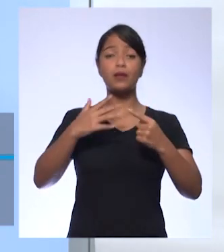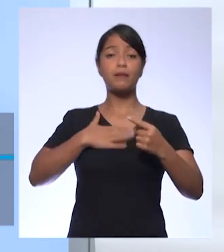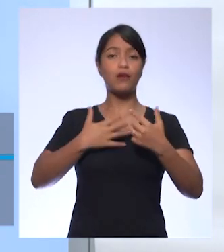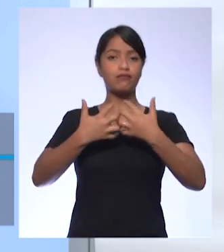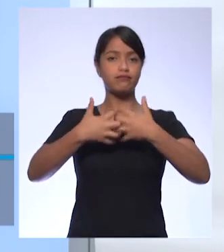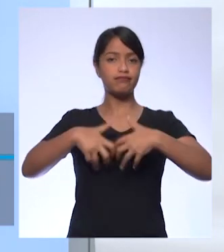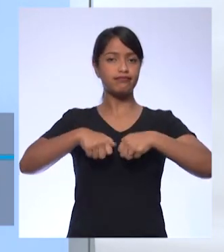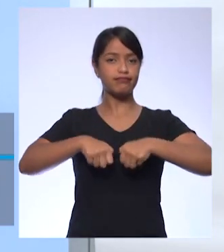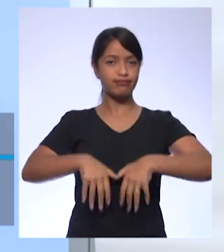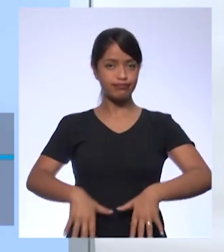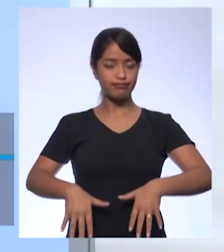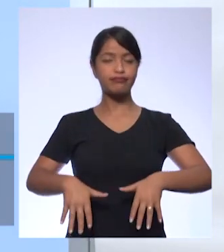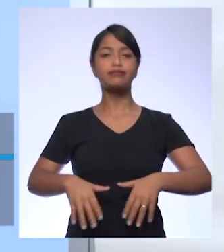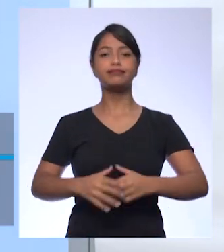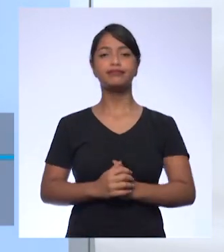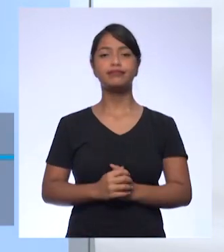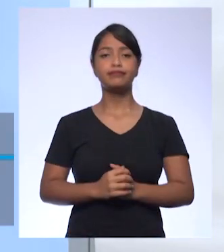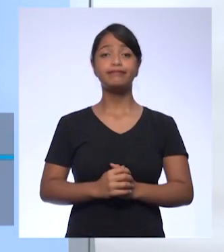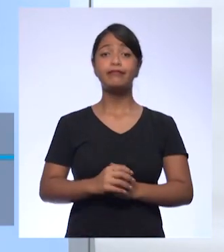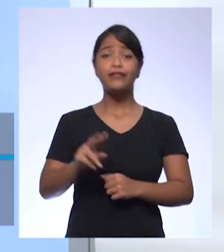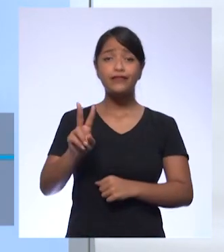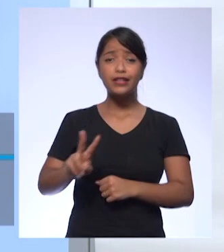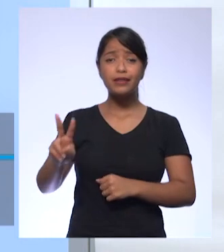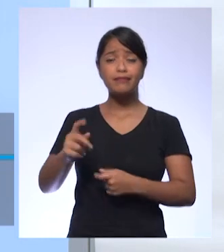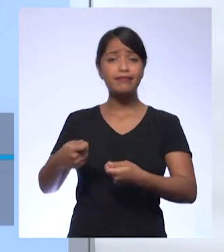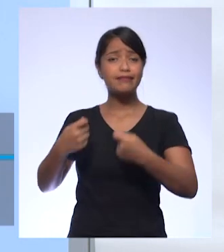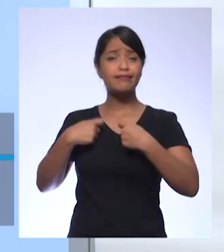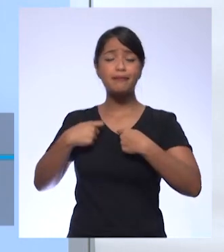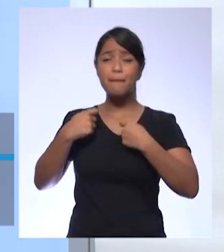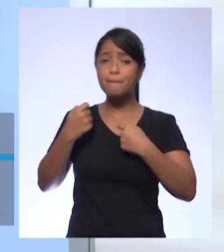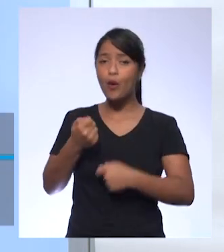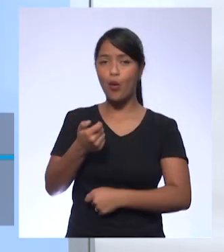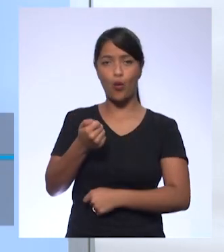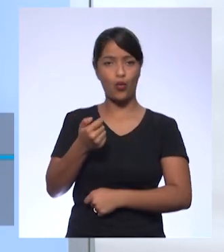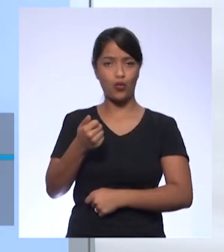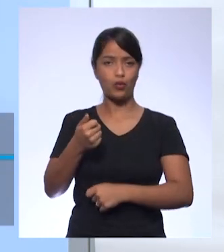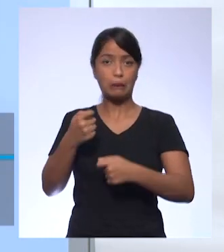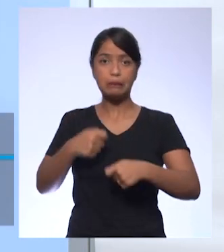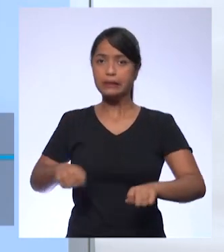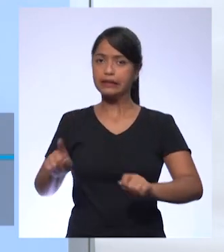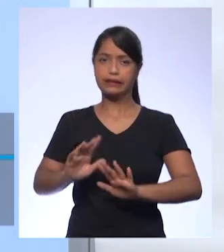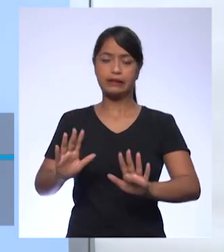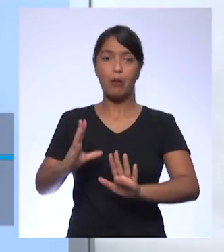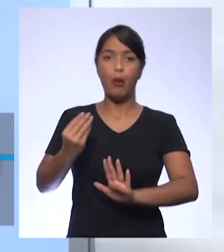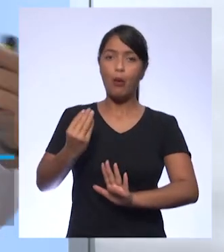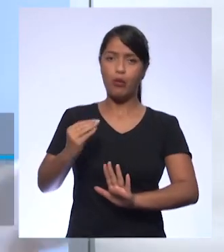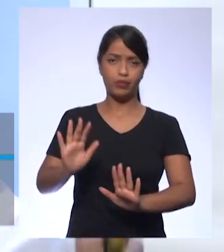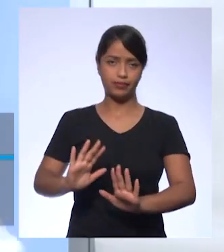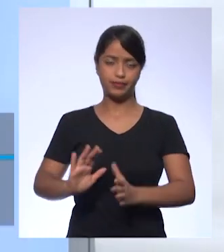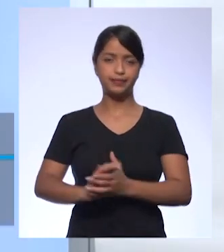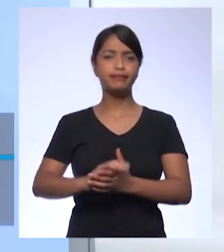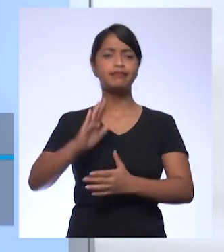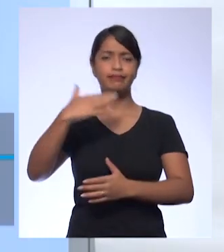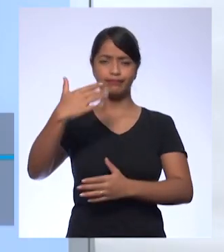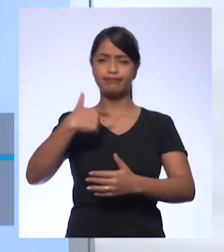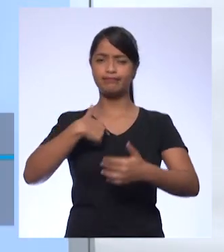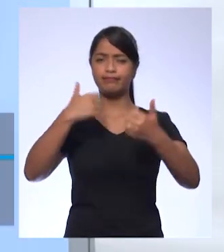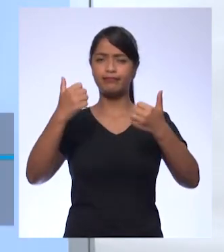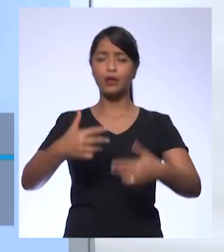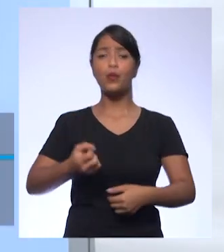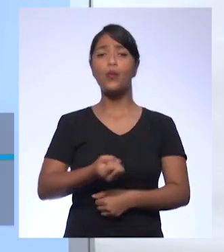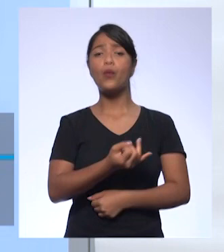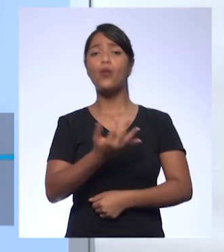tá bom? E aí a gente precisa de bem pouquinha vitamina, não precisa de muito não, tá? Mas já já a gente vai discutir mais sobre essa questão de quantidade